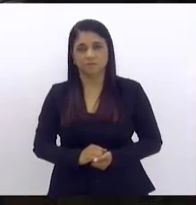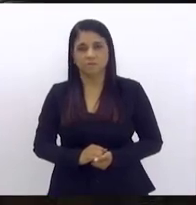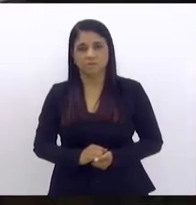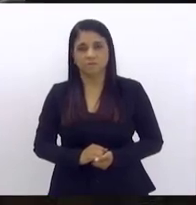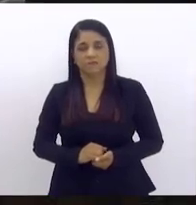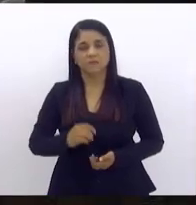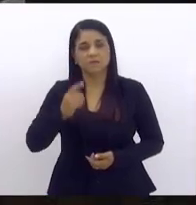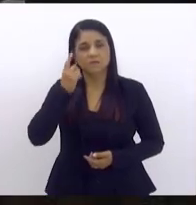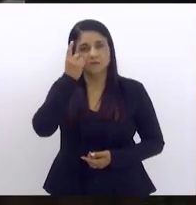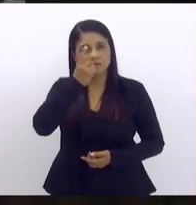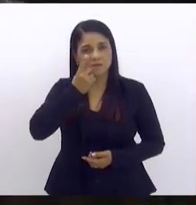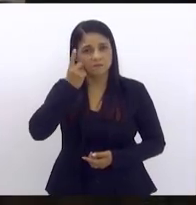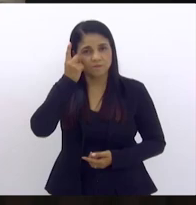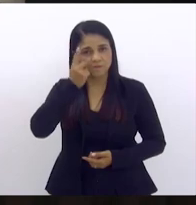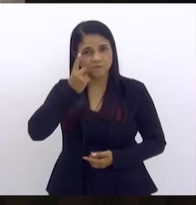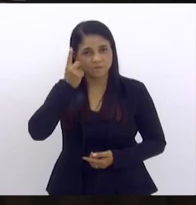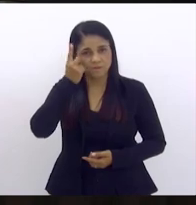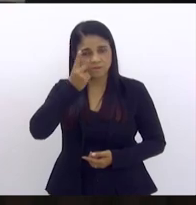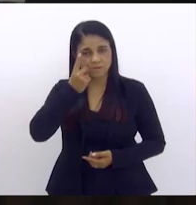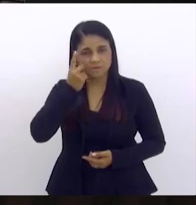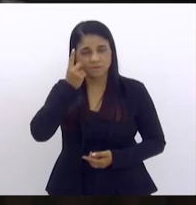Deputado...